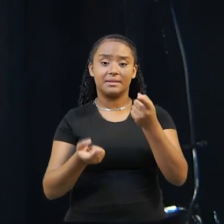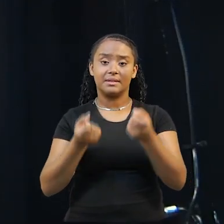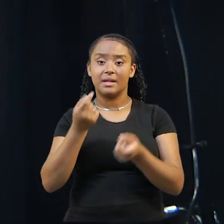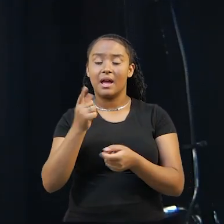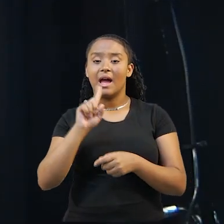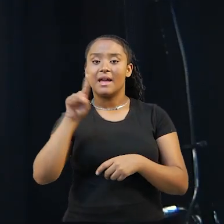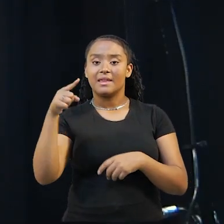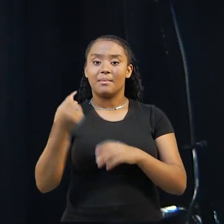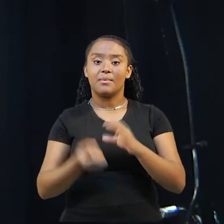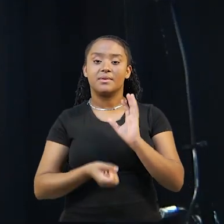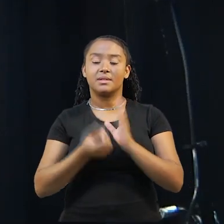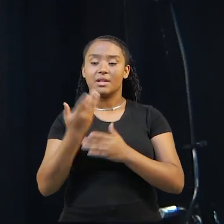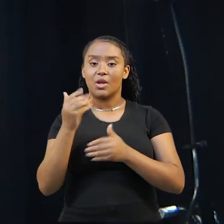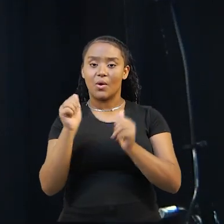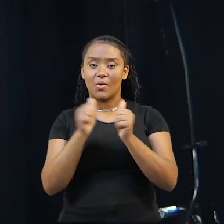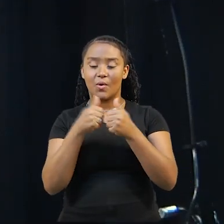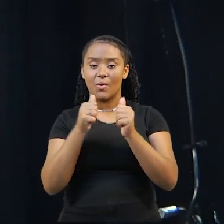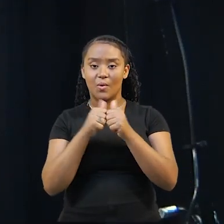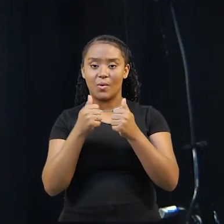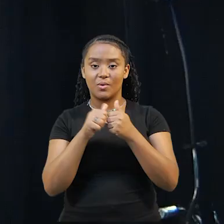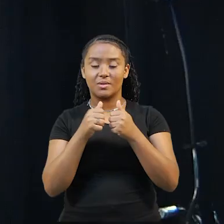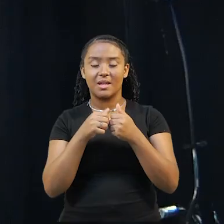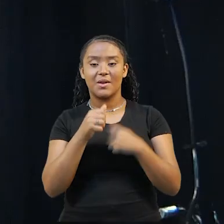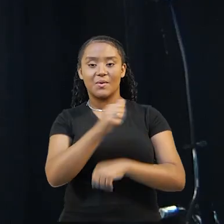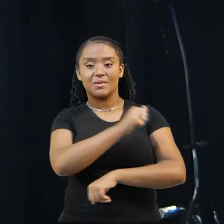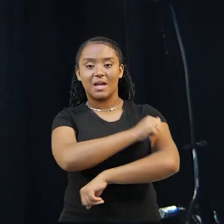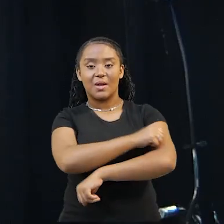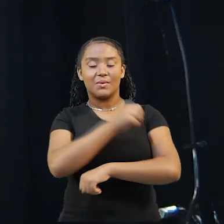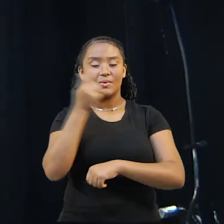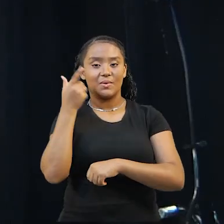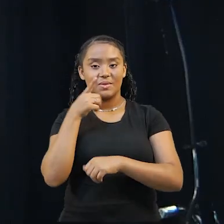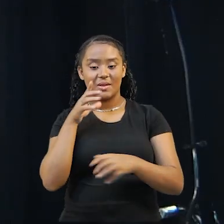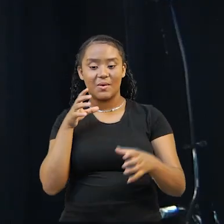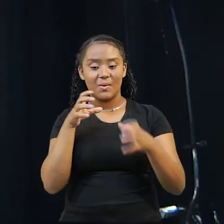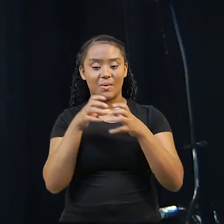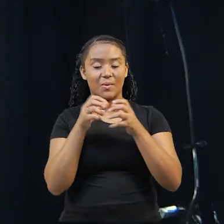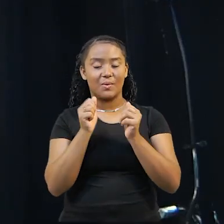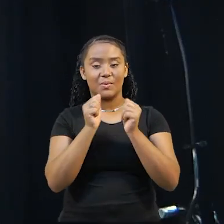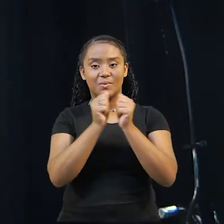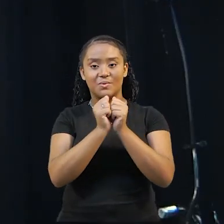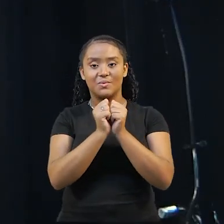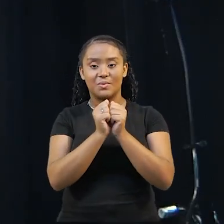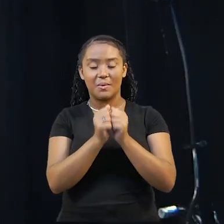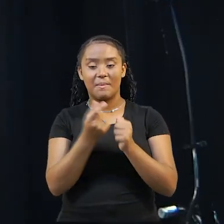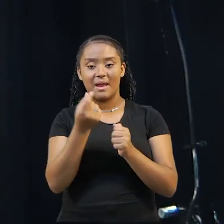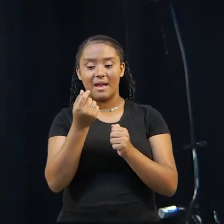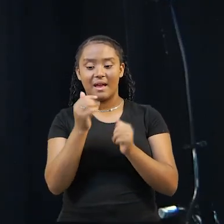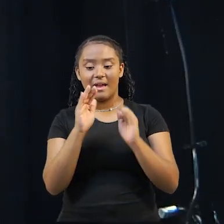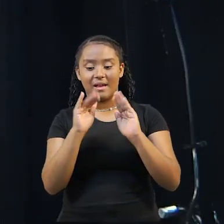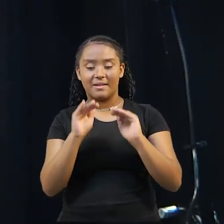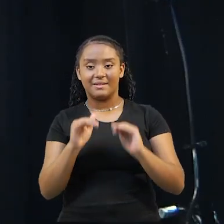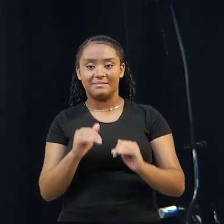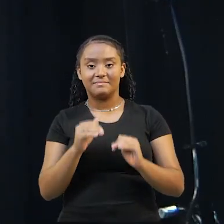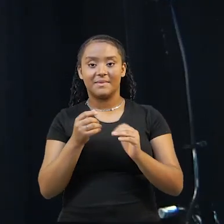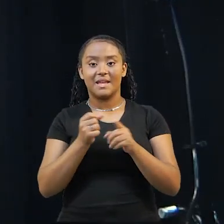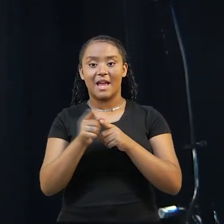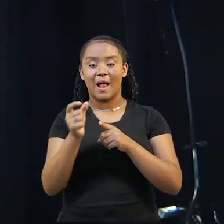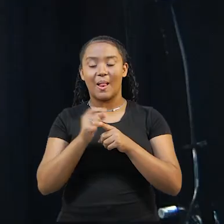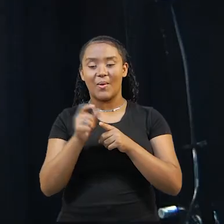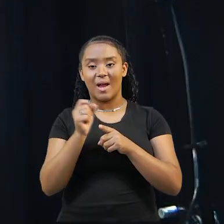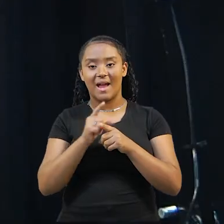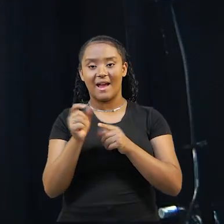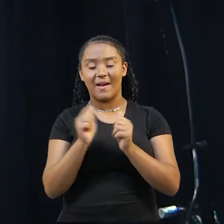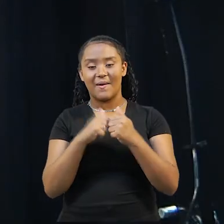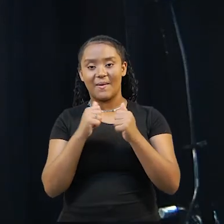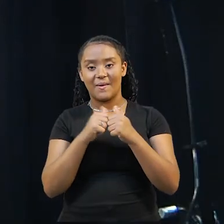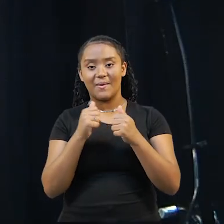alguns ônibus que os estudantes se juntaram para conseguir baratear e alugavam o ônibus para... fazer esse trajeto. Tinha muita